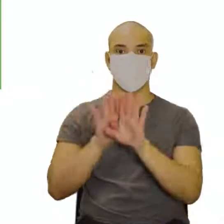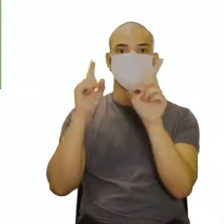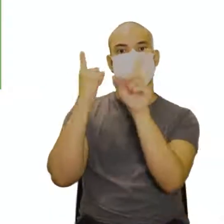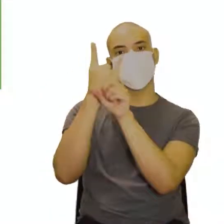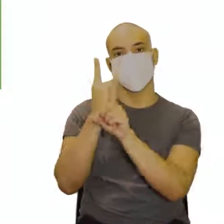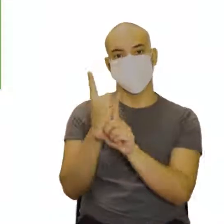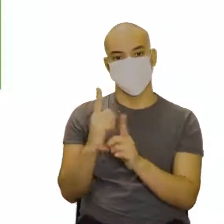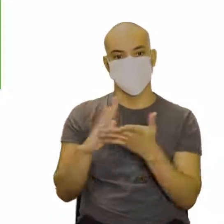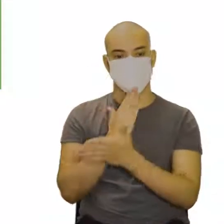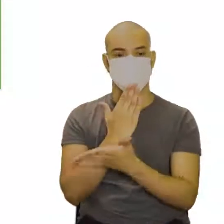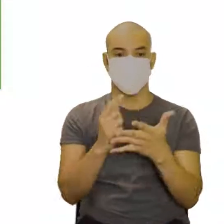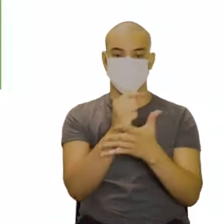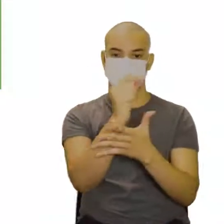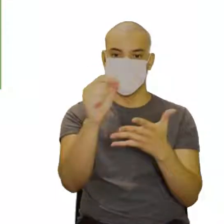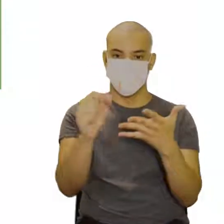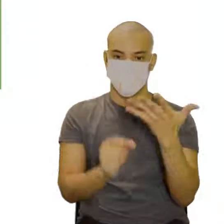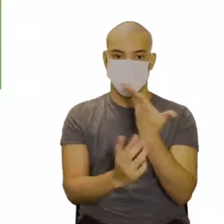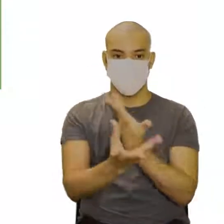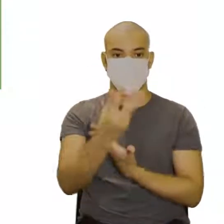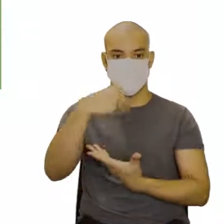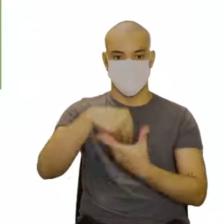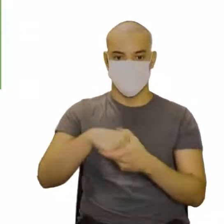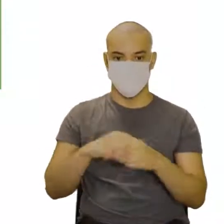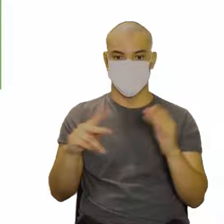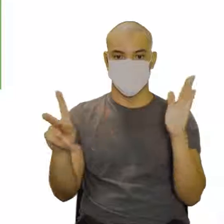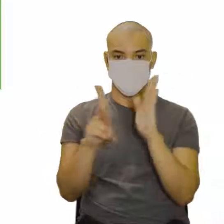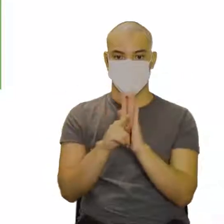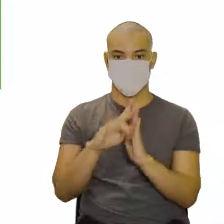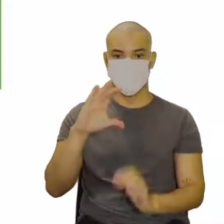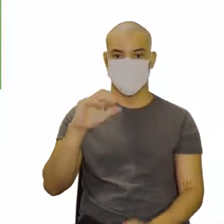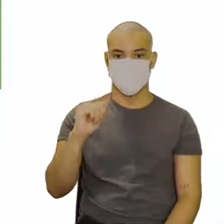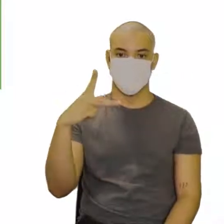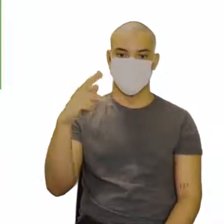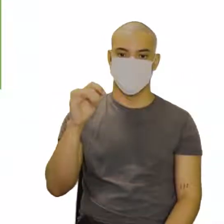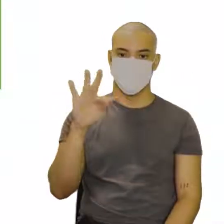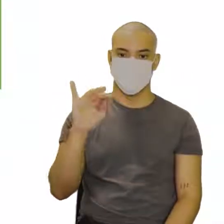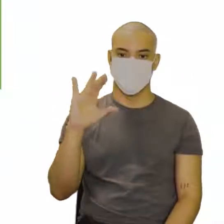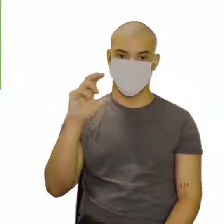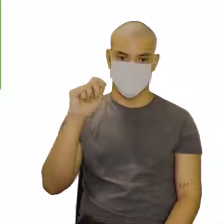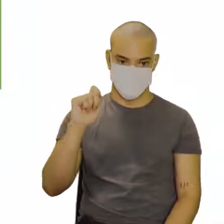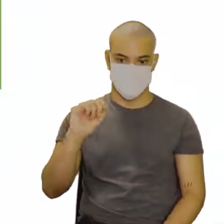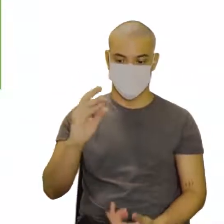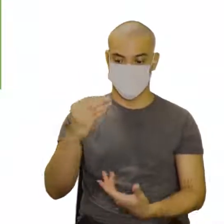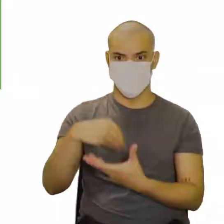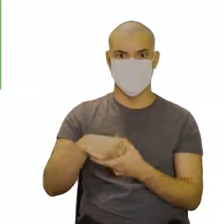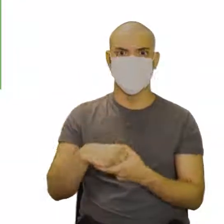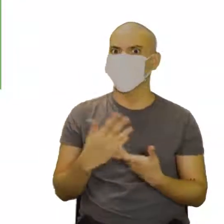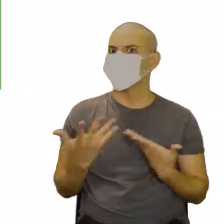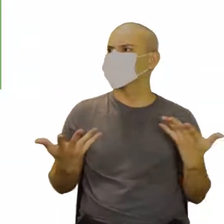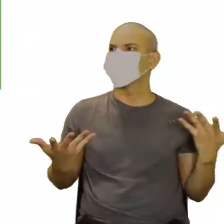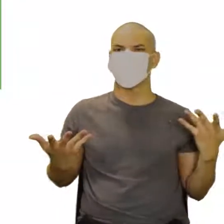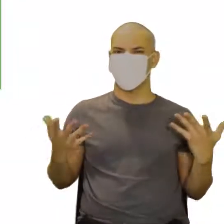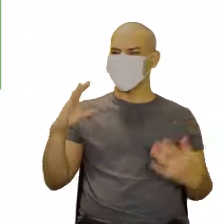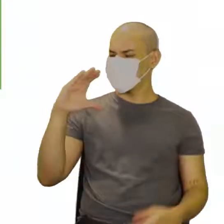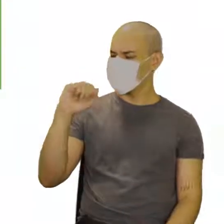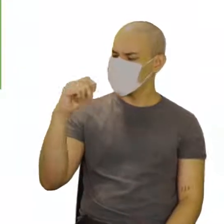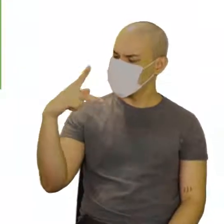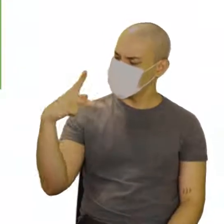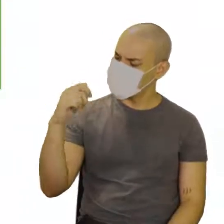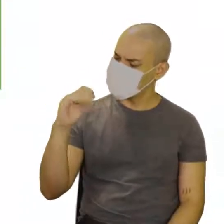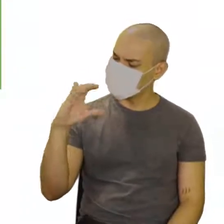que interferem na determinação da capacitância de um capacitor. Uai, professora,